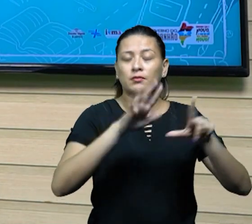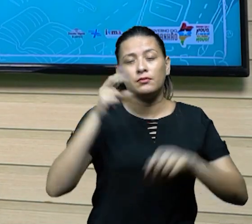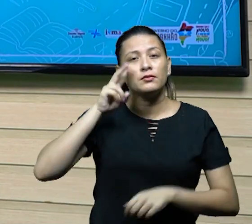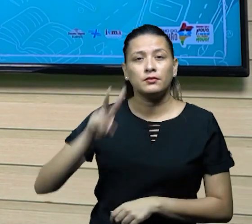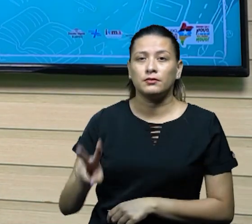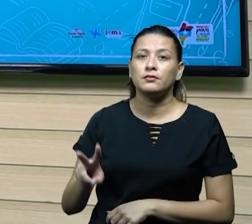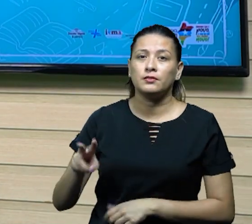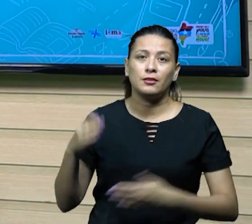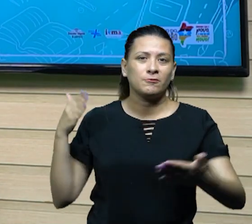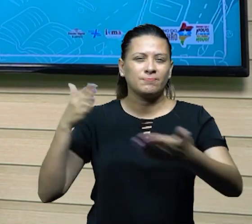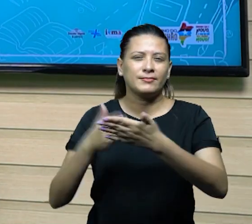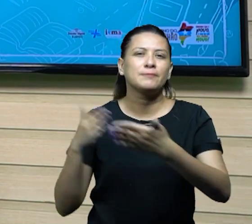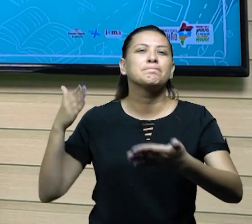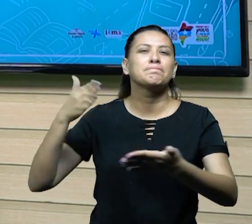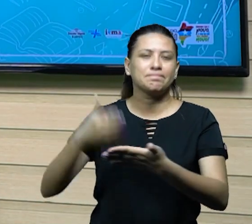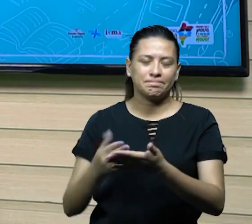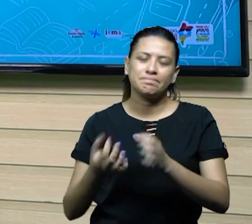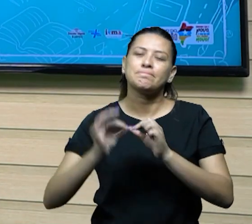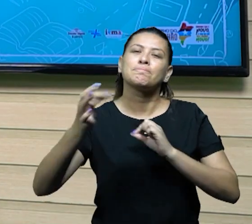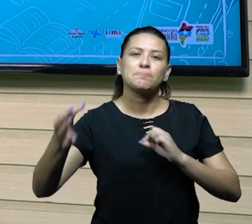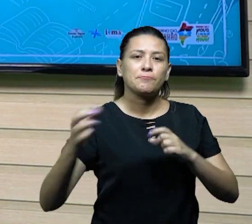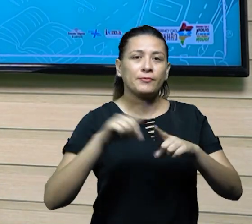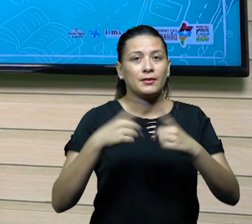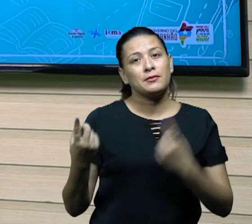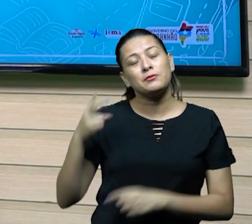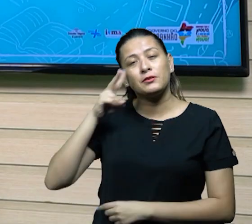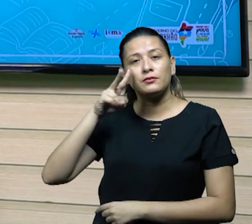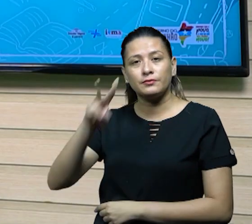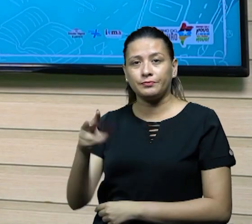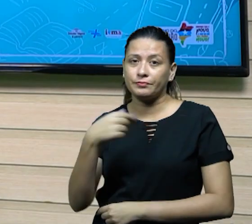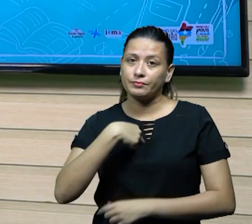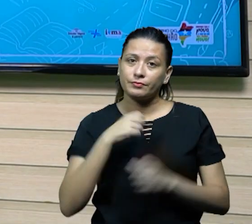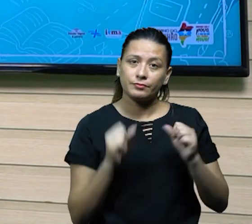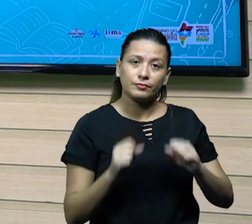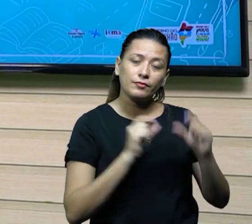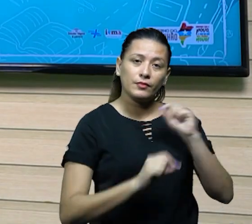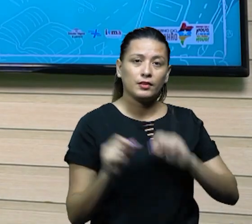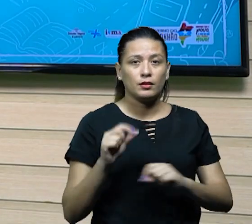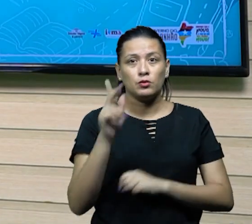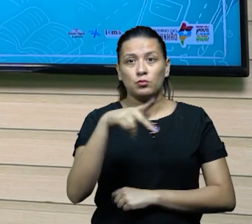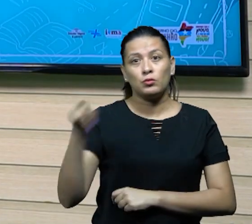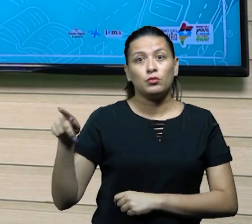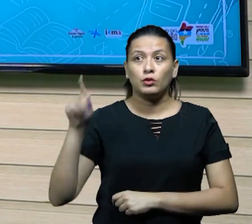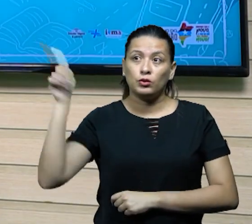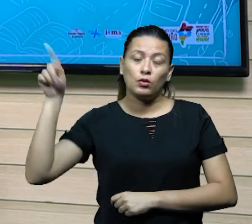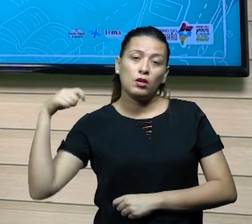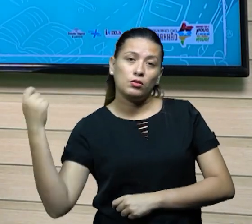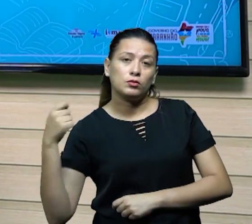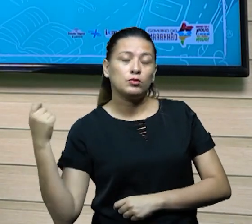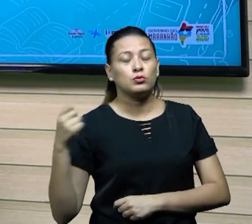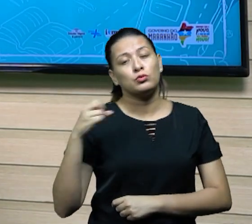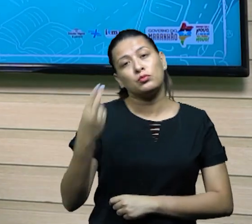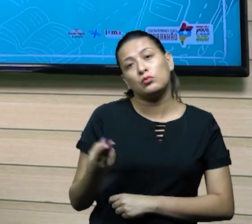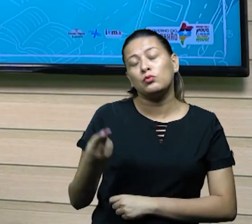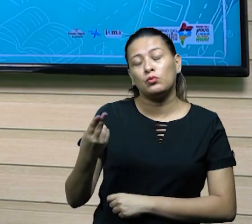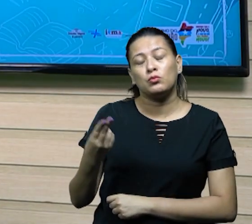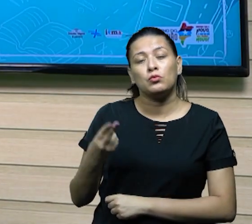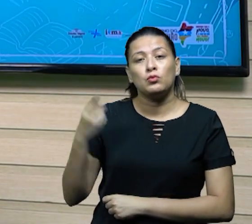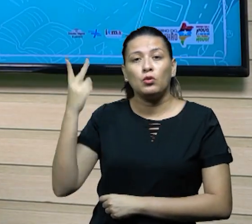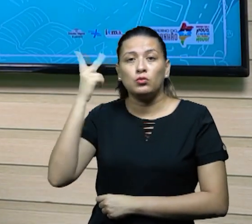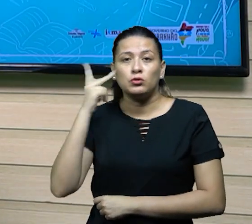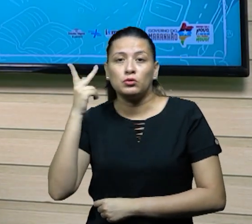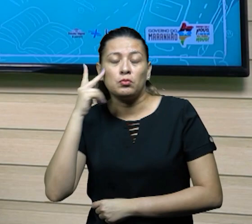seja online. A gente tem uma plataforma, muitas dessas aulas vão ser passadas pela plataforma lá de vocês vão assistir.